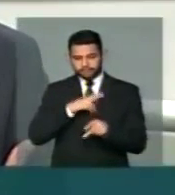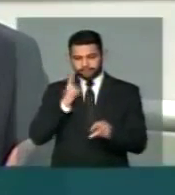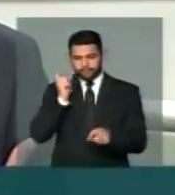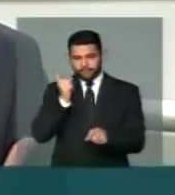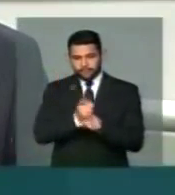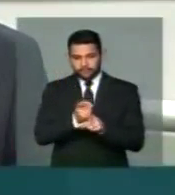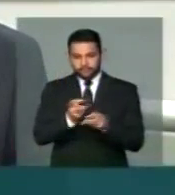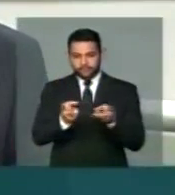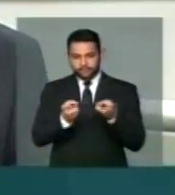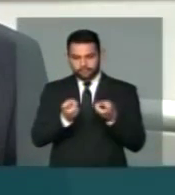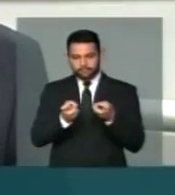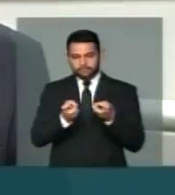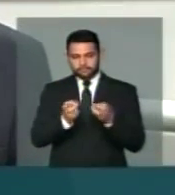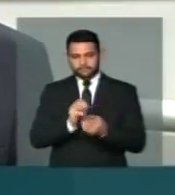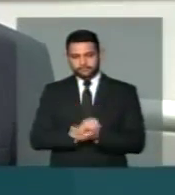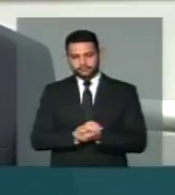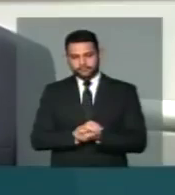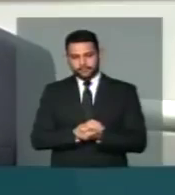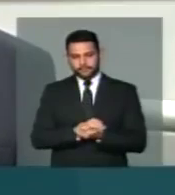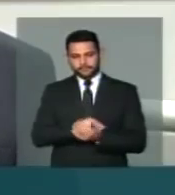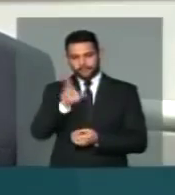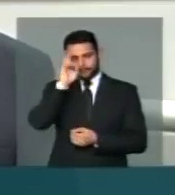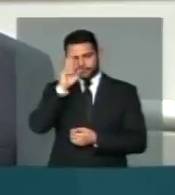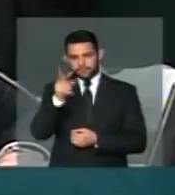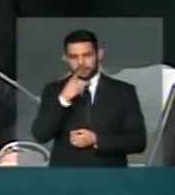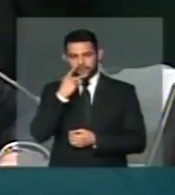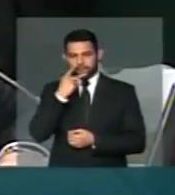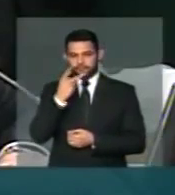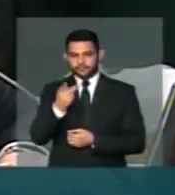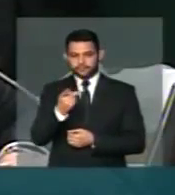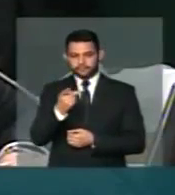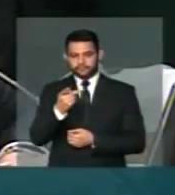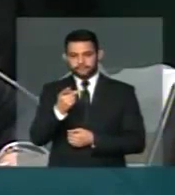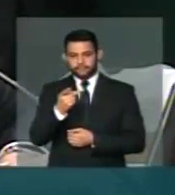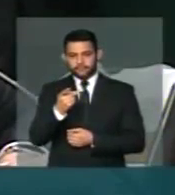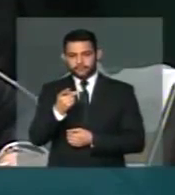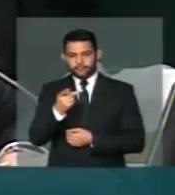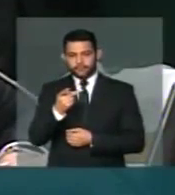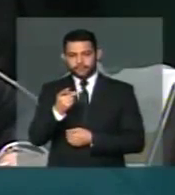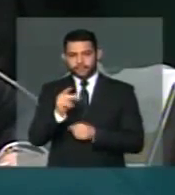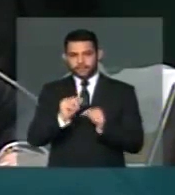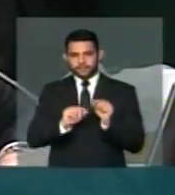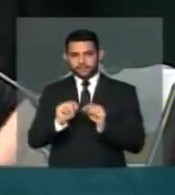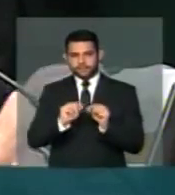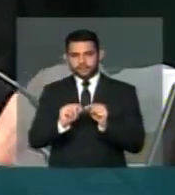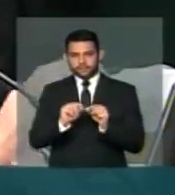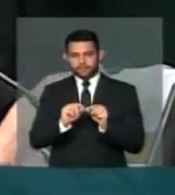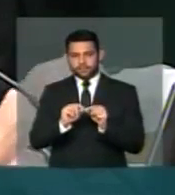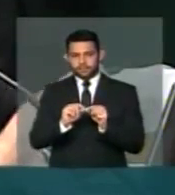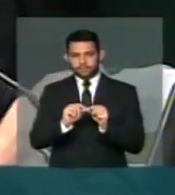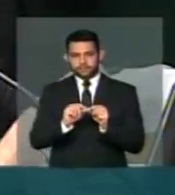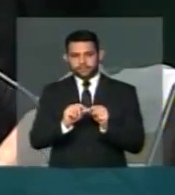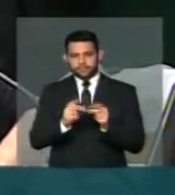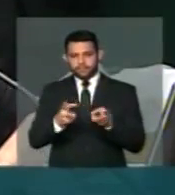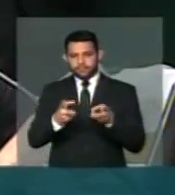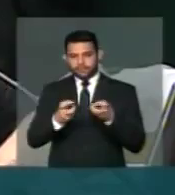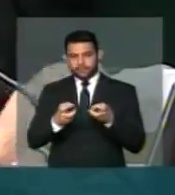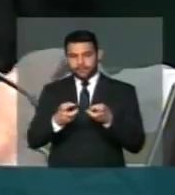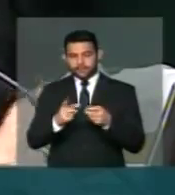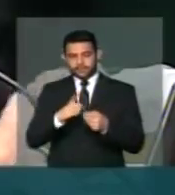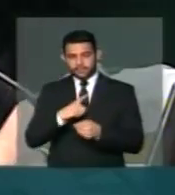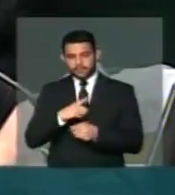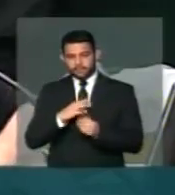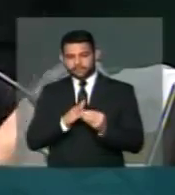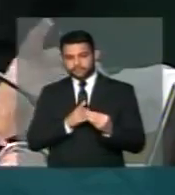constatou. Mas o senhor então afirma que o senhor constatou, portanto, então, que